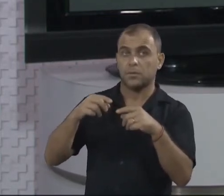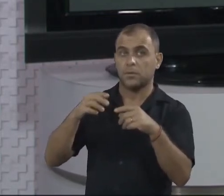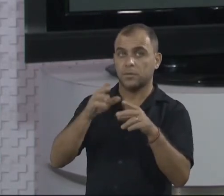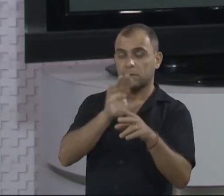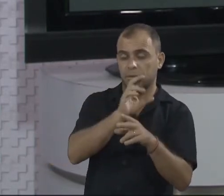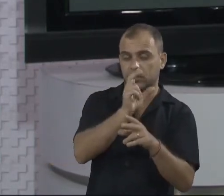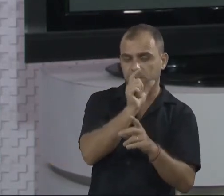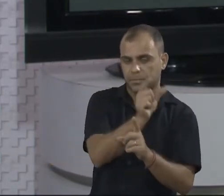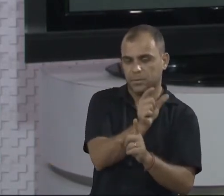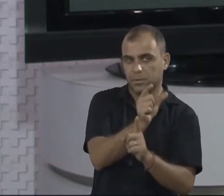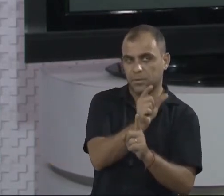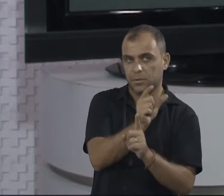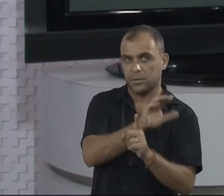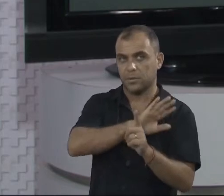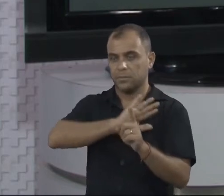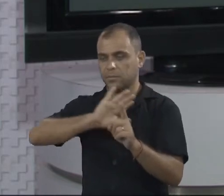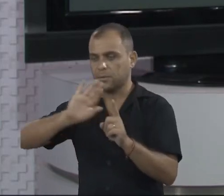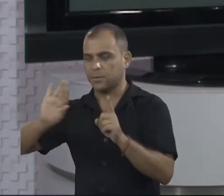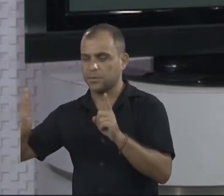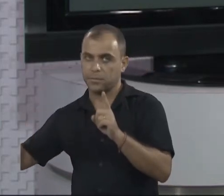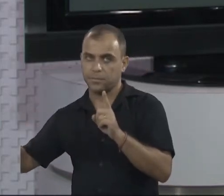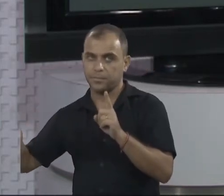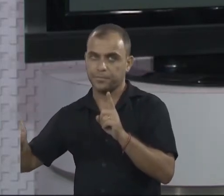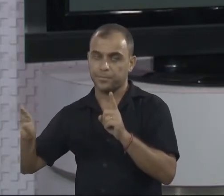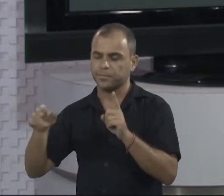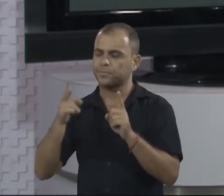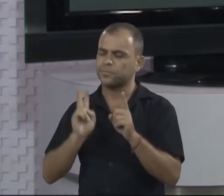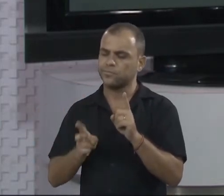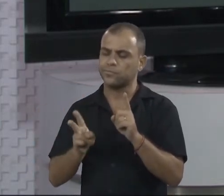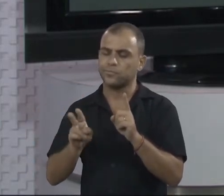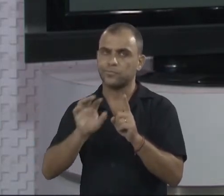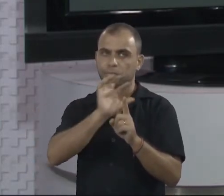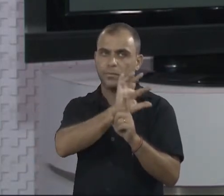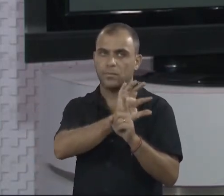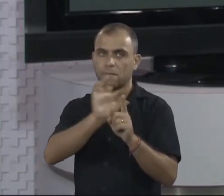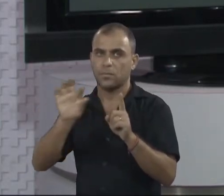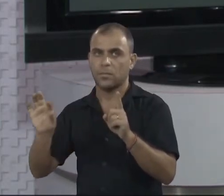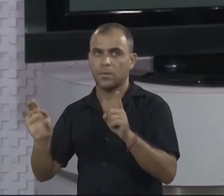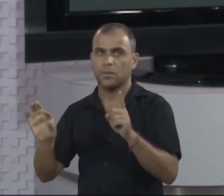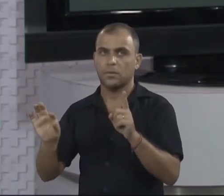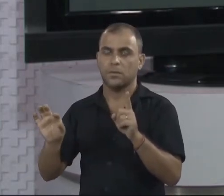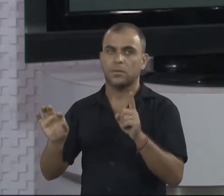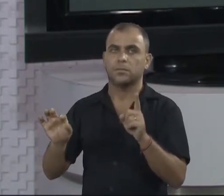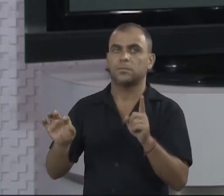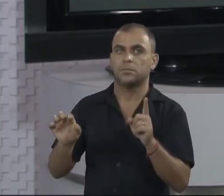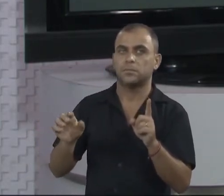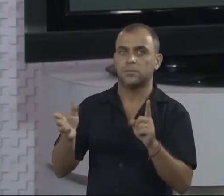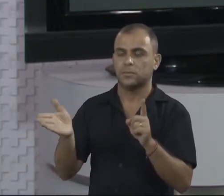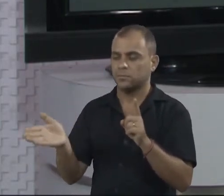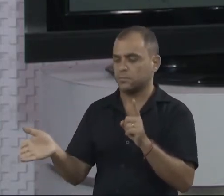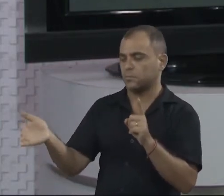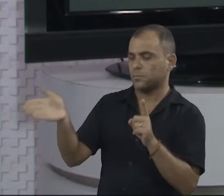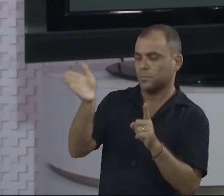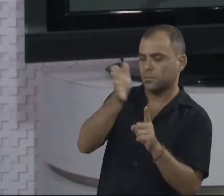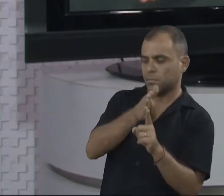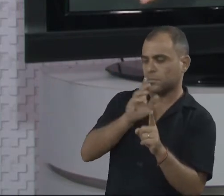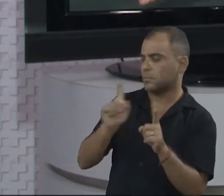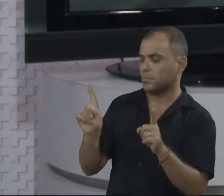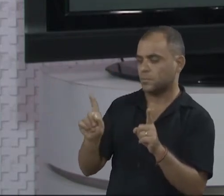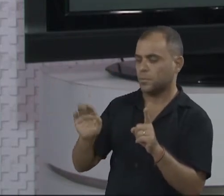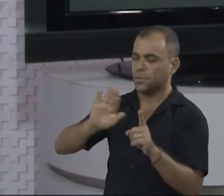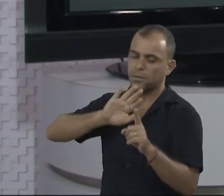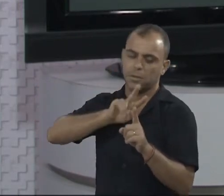neurônio pré-sináptico, daqui para cá. Sempre nesse sentido. Nunca do axônio para o corpo celular e dendrito. Sempre